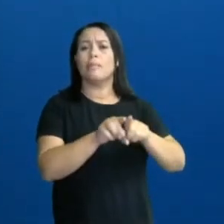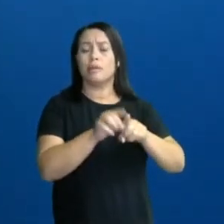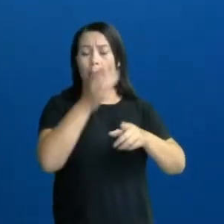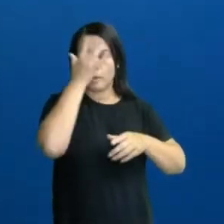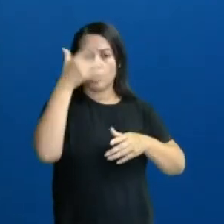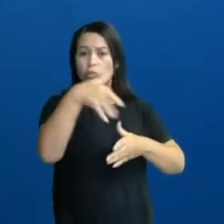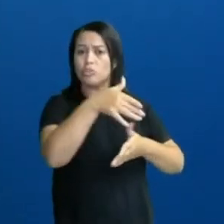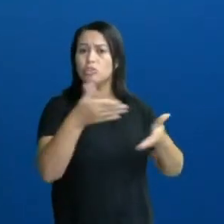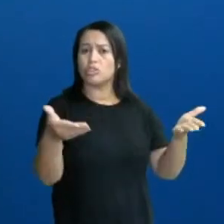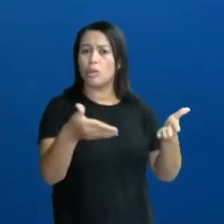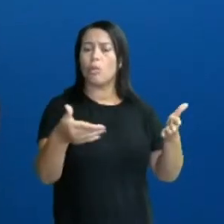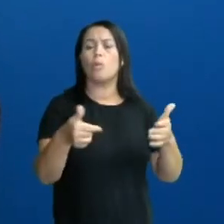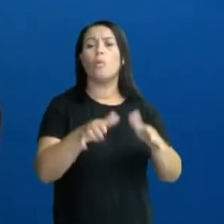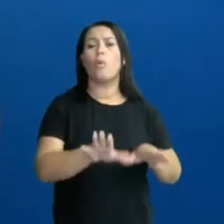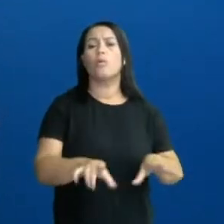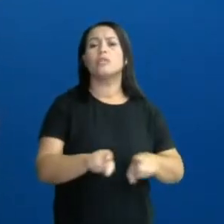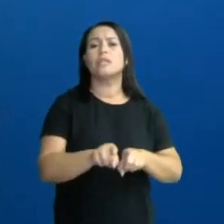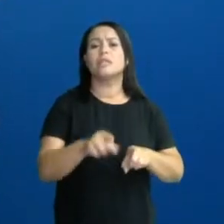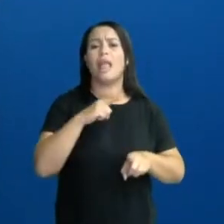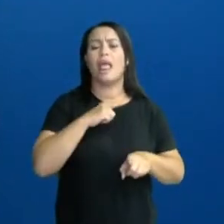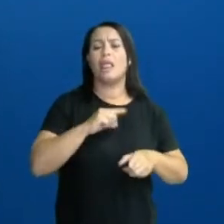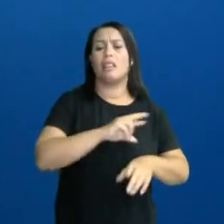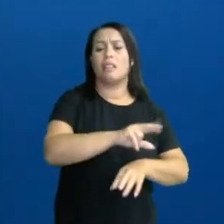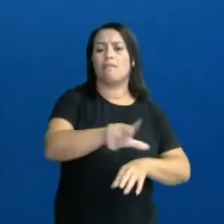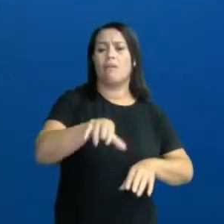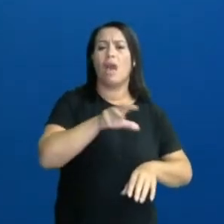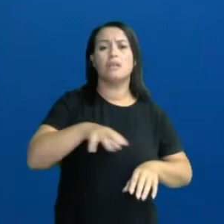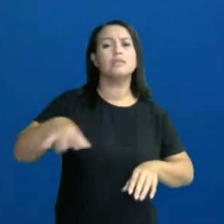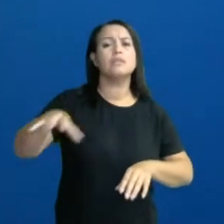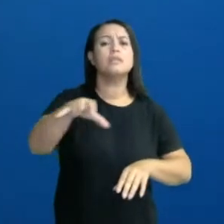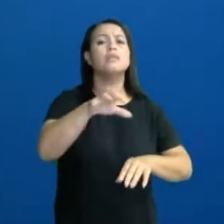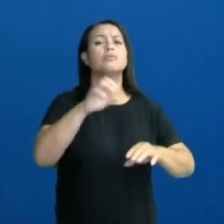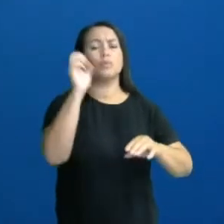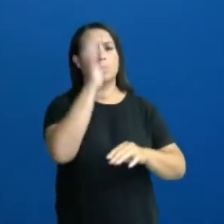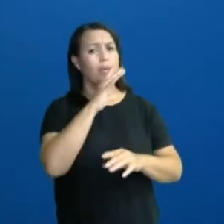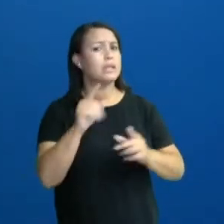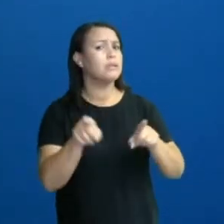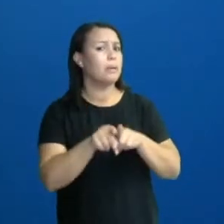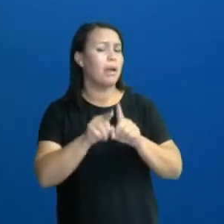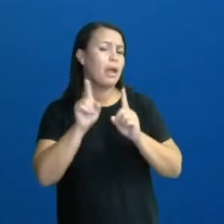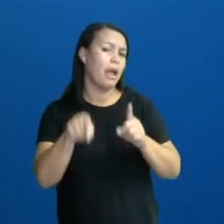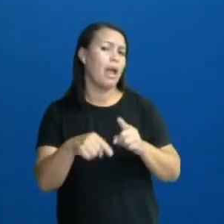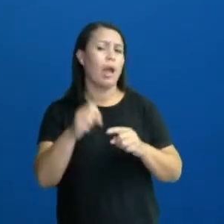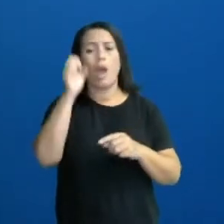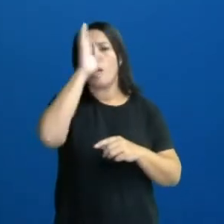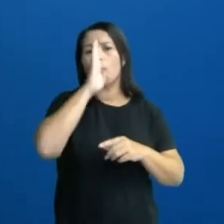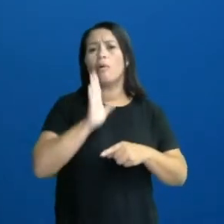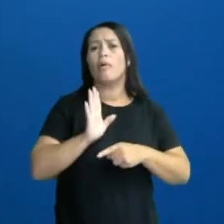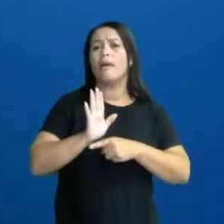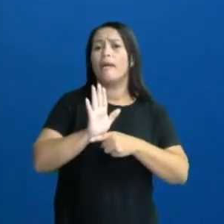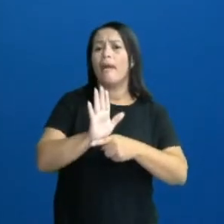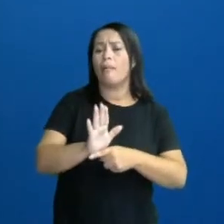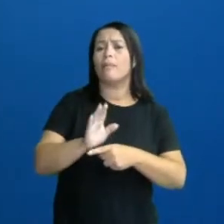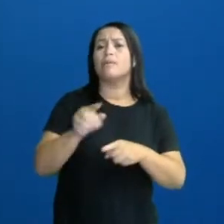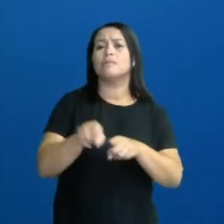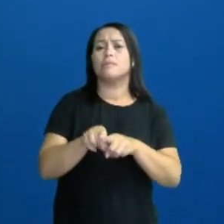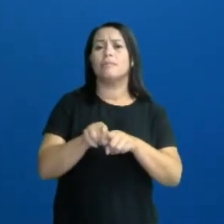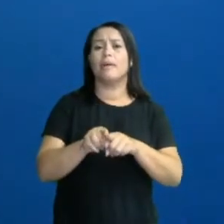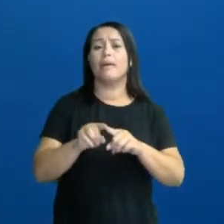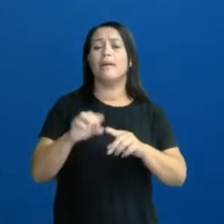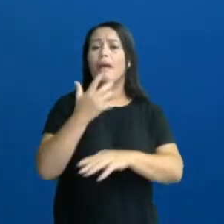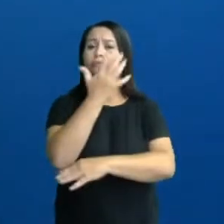estão até hoje, né, em várias tribos distribuídas no Brasil, é também uma forma de apoiar o Brasil e as florestas, né, e o nosso